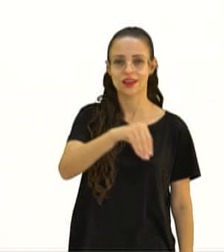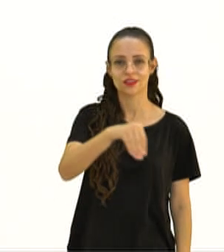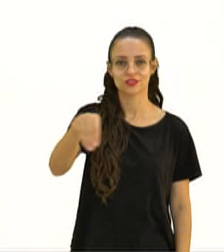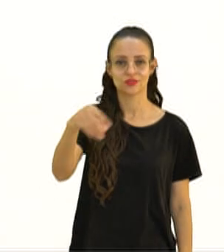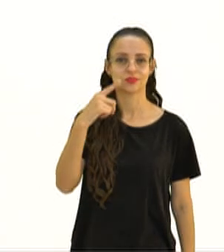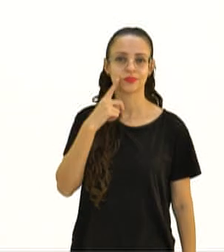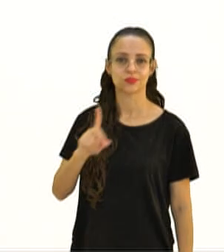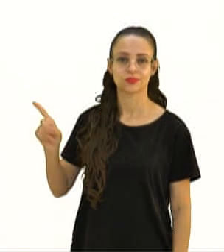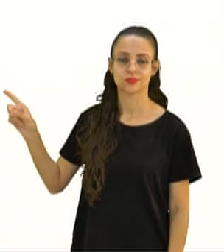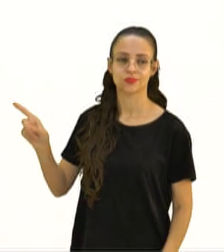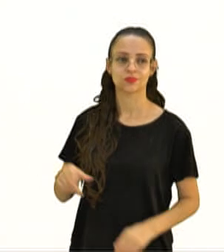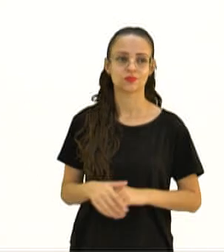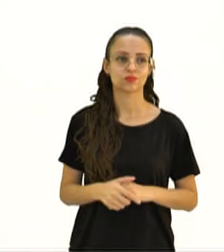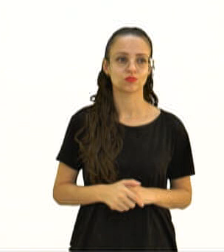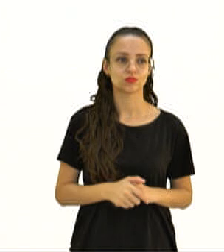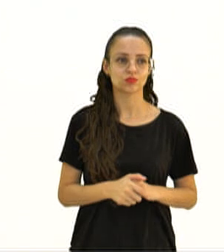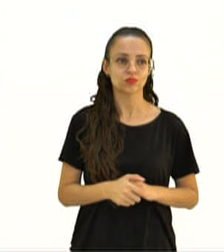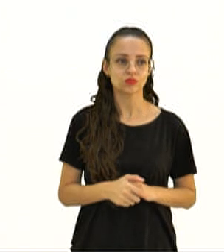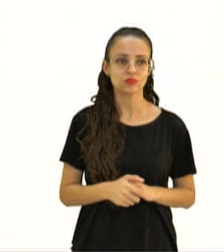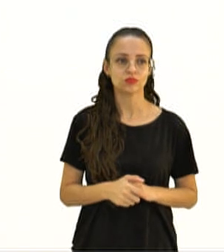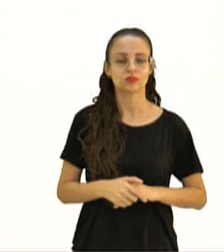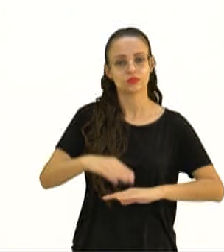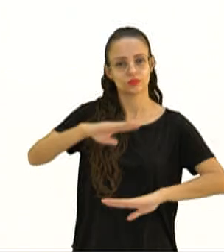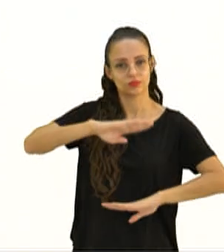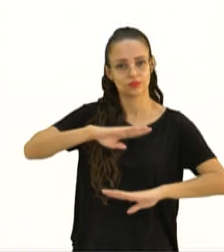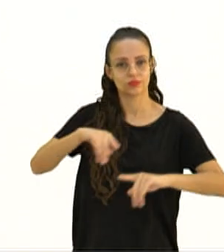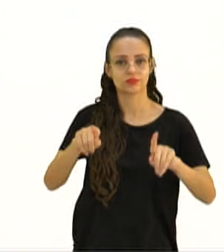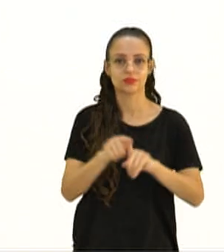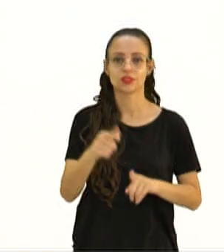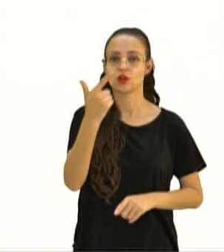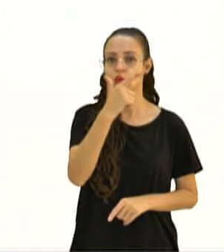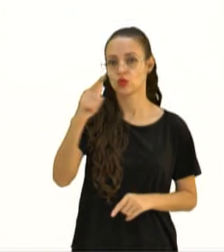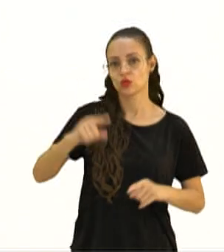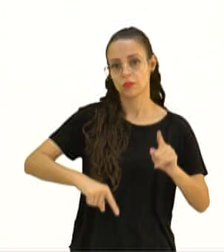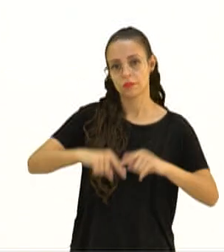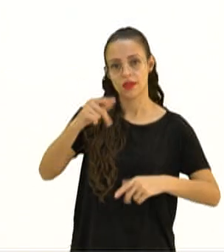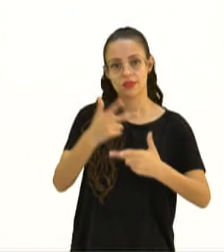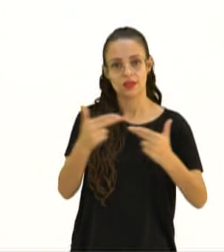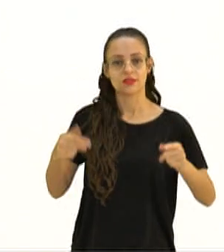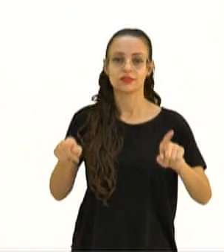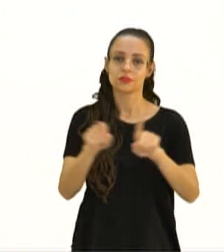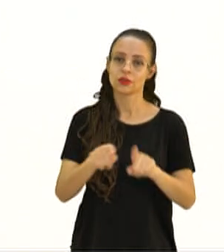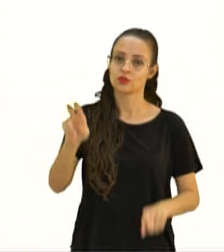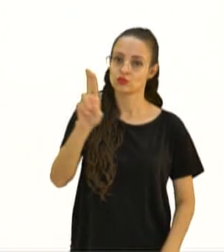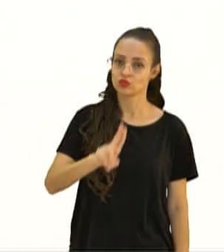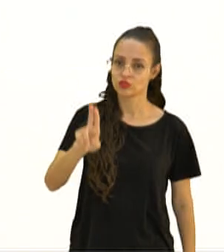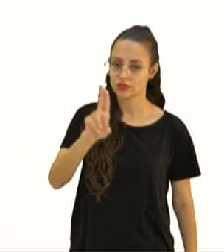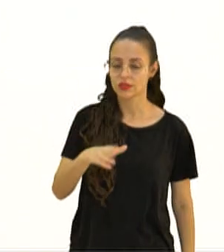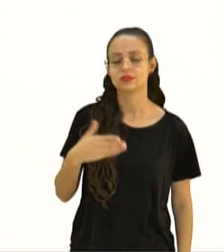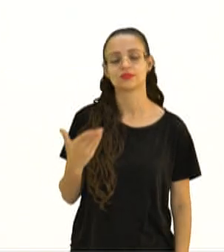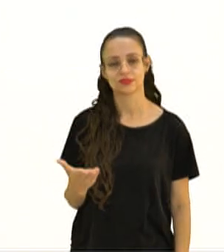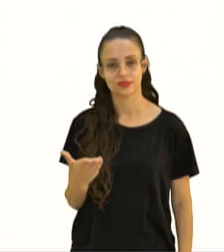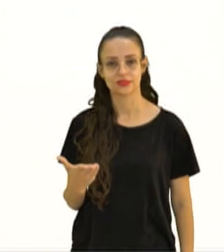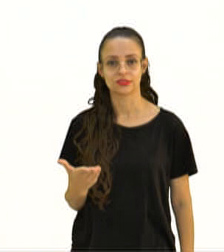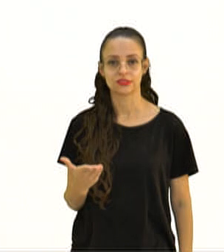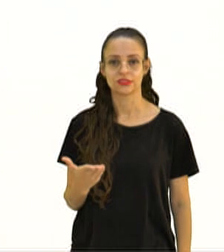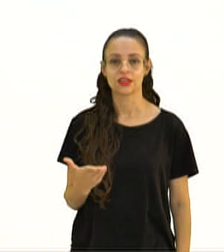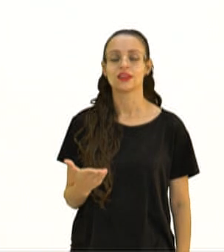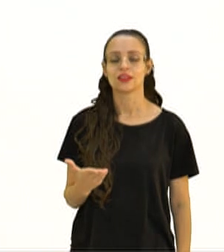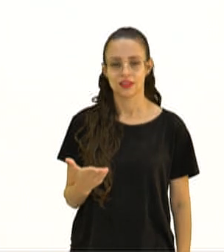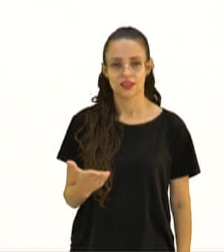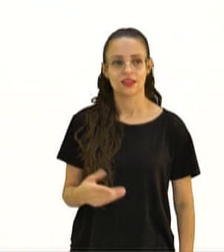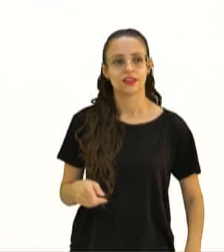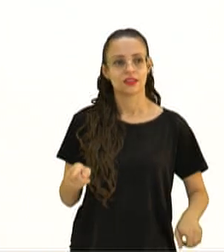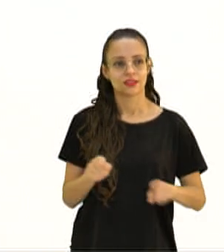dispostos dentro do tabuleiro, né, situações também de outros acessórios que são utilizados, né, então além de manifestações